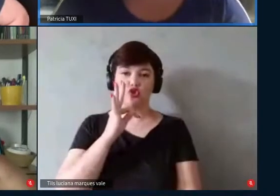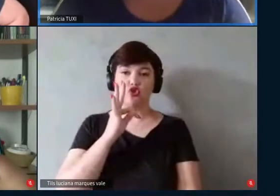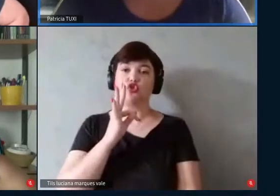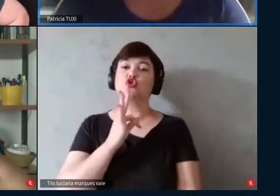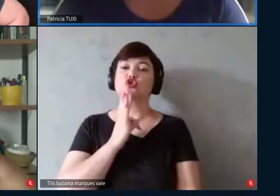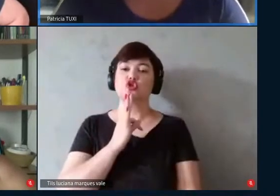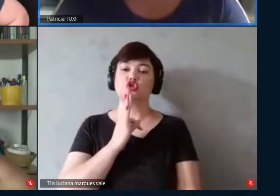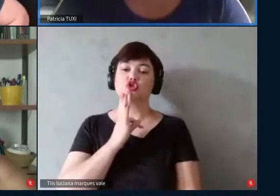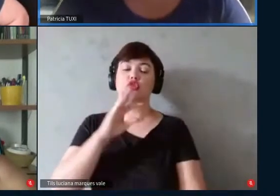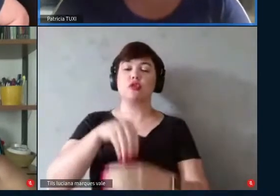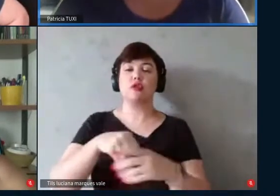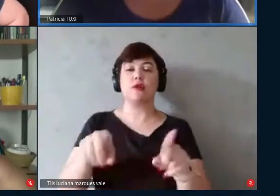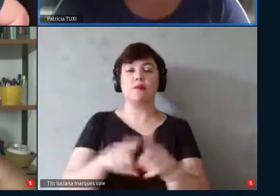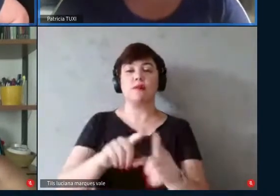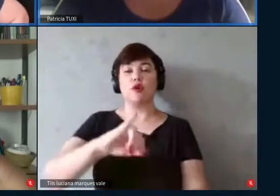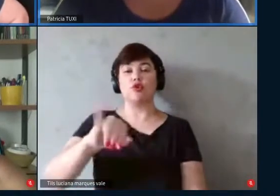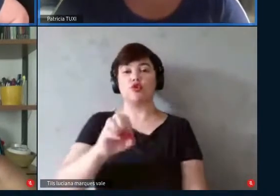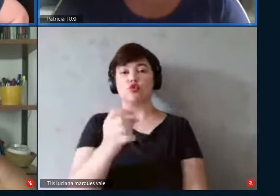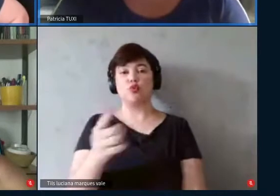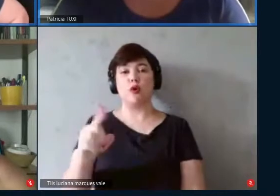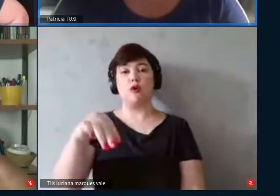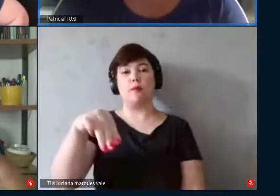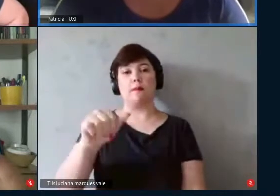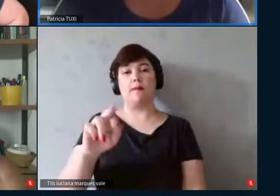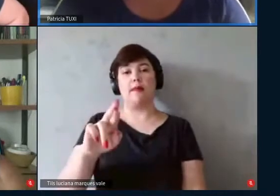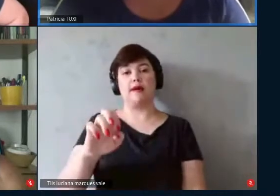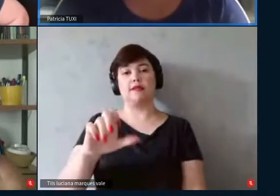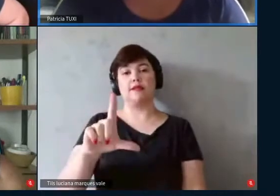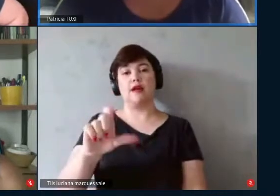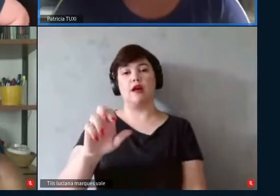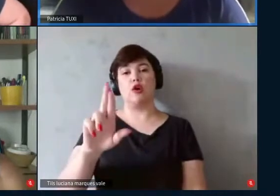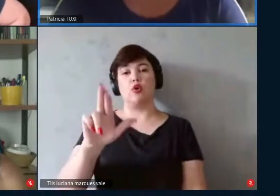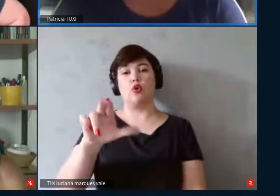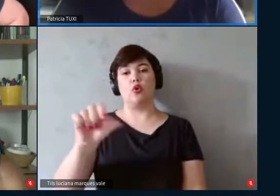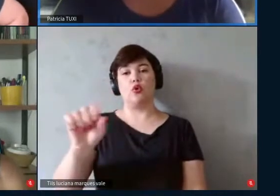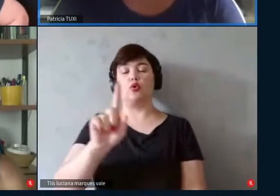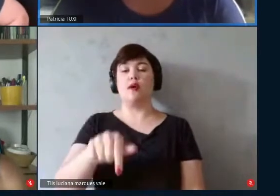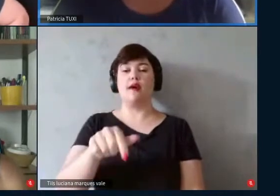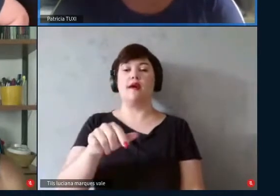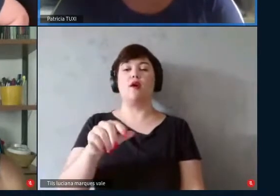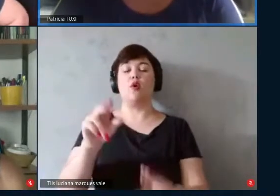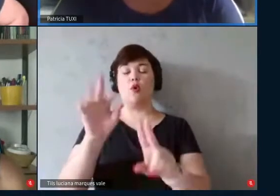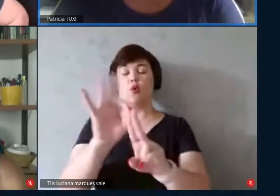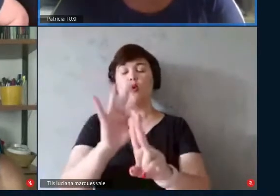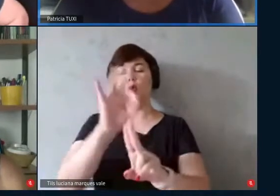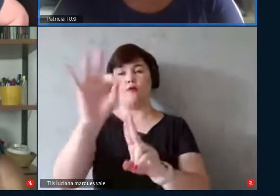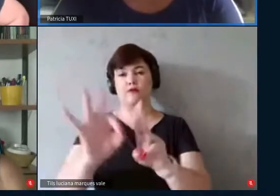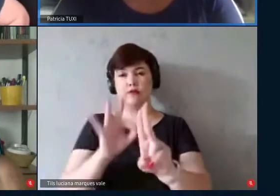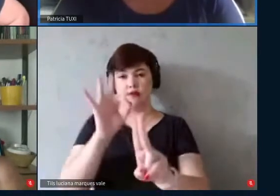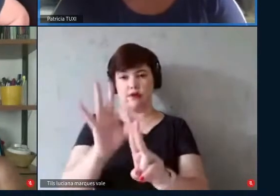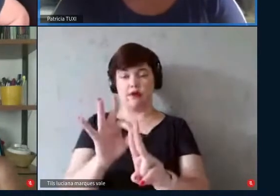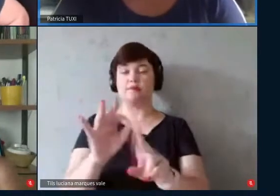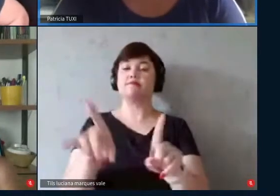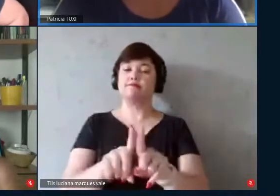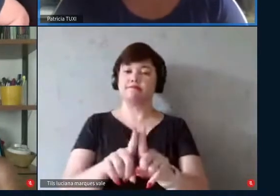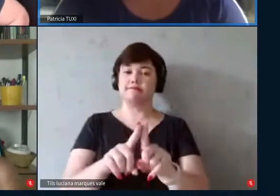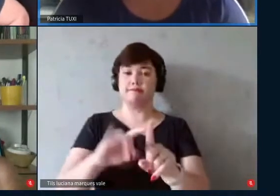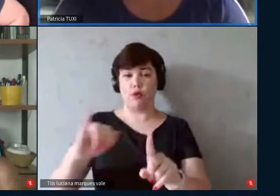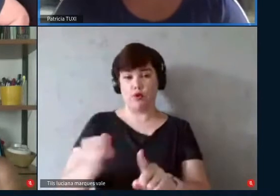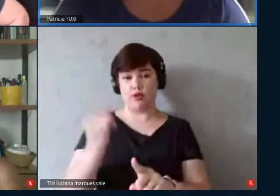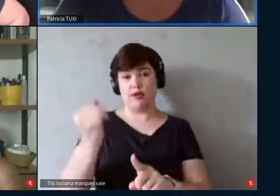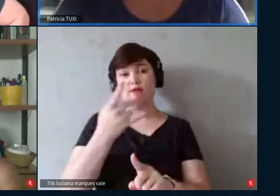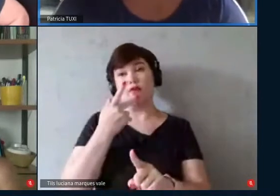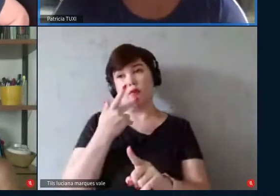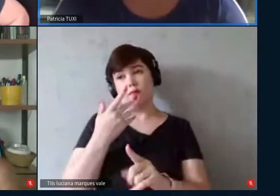João Massarolo, que é da UFSCar também. Então, eu acho importante vocês já, eu vou tomar a liberdade de